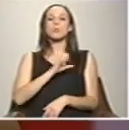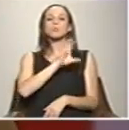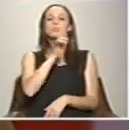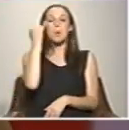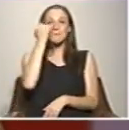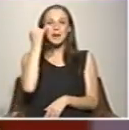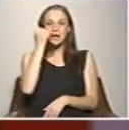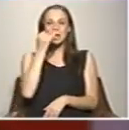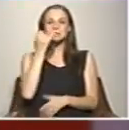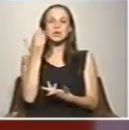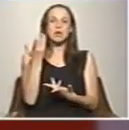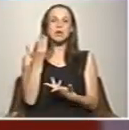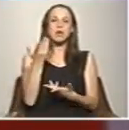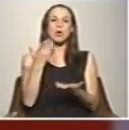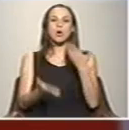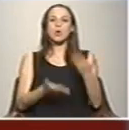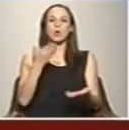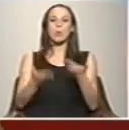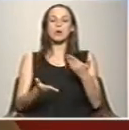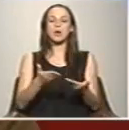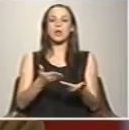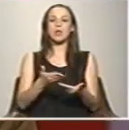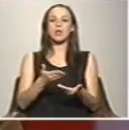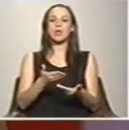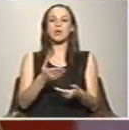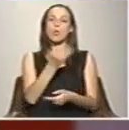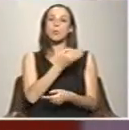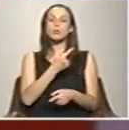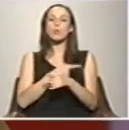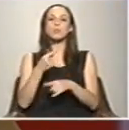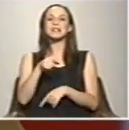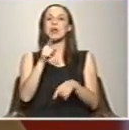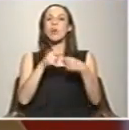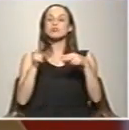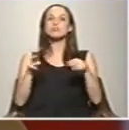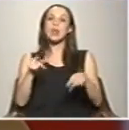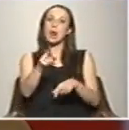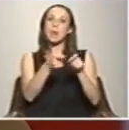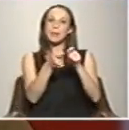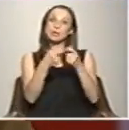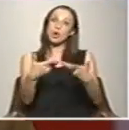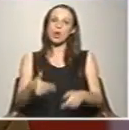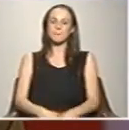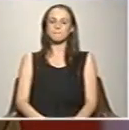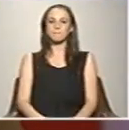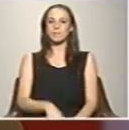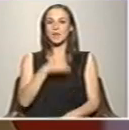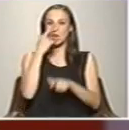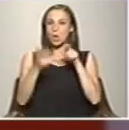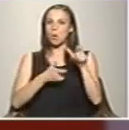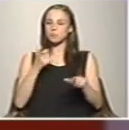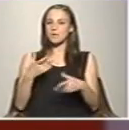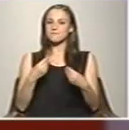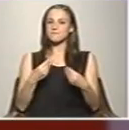é, faça a comparação entre o Conselho de Bragança e o Conselho do Porto. Sabe porquê? Tem lá o hospital. E as pessoas inseguras vão